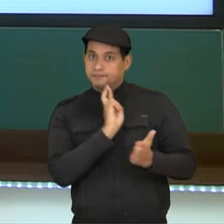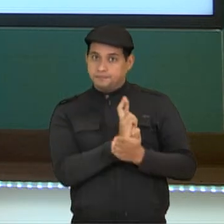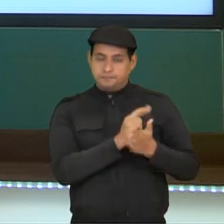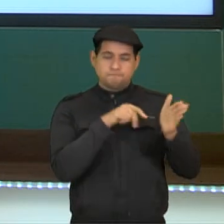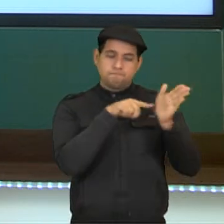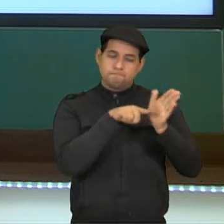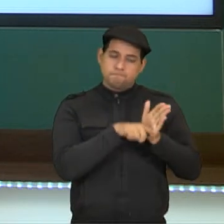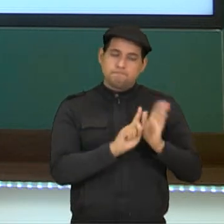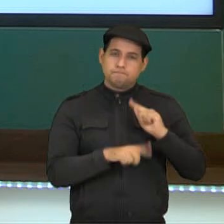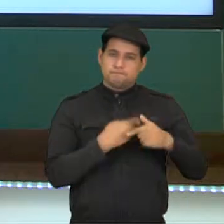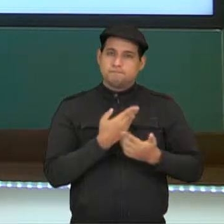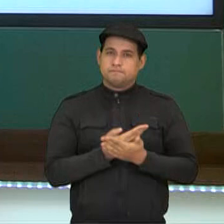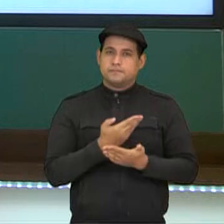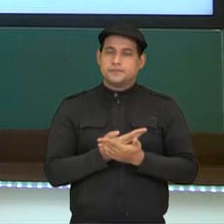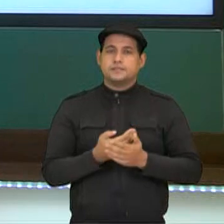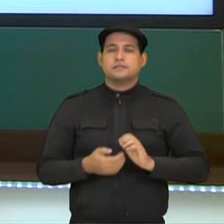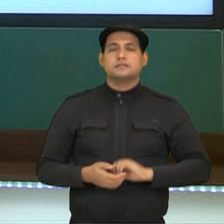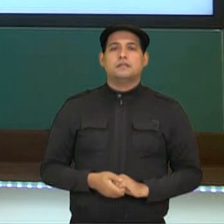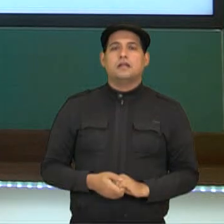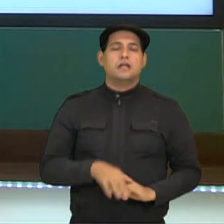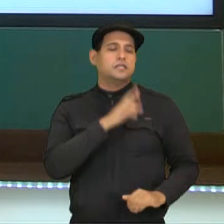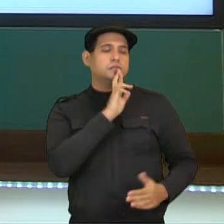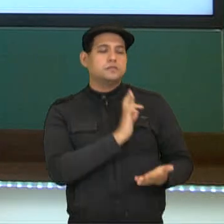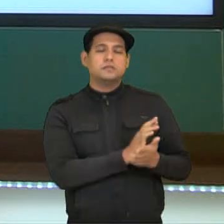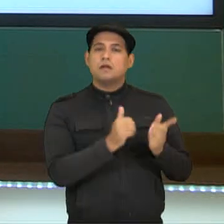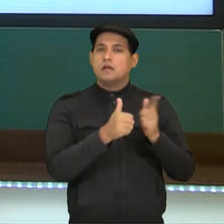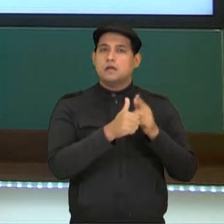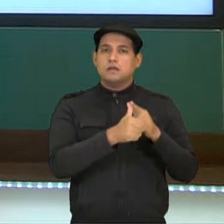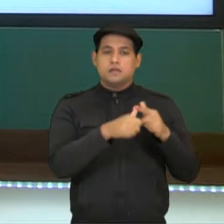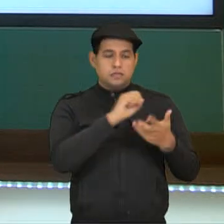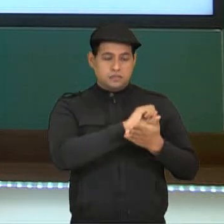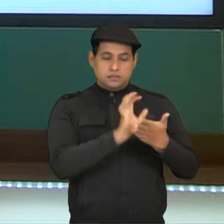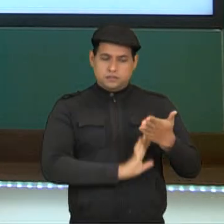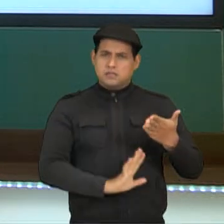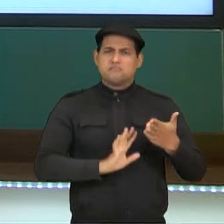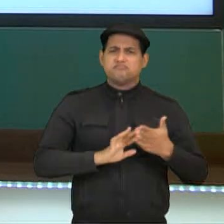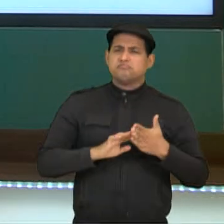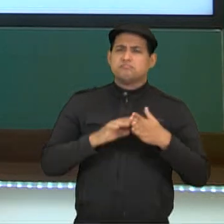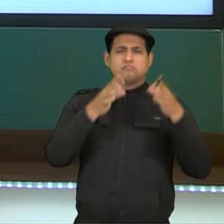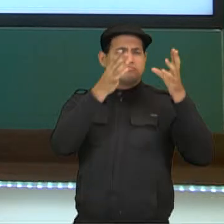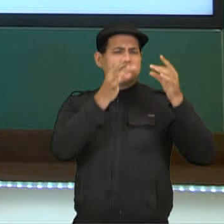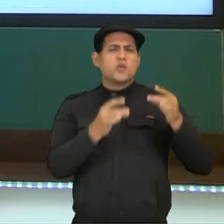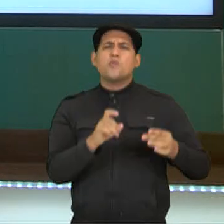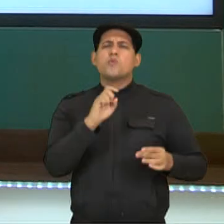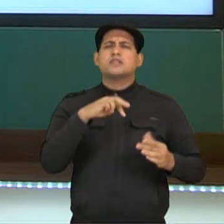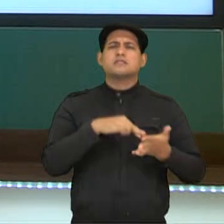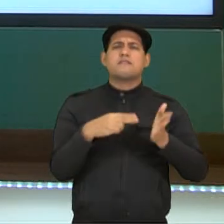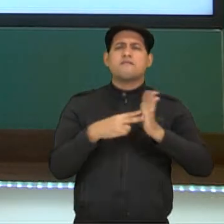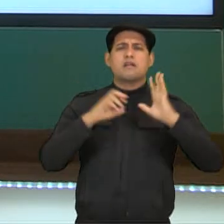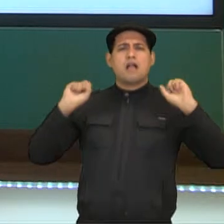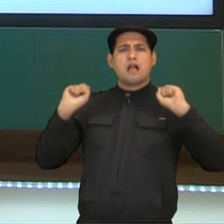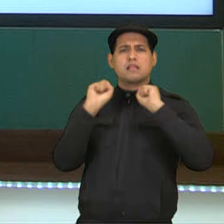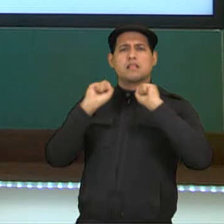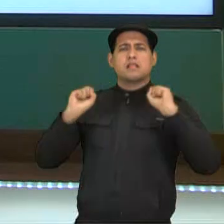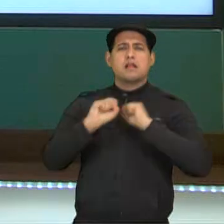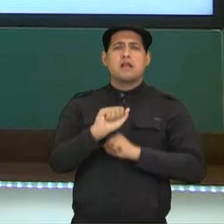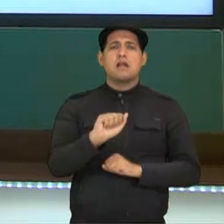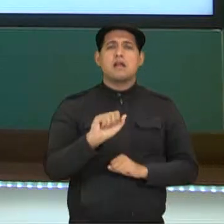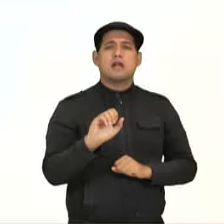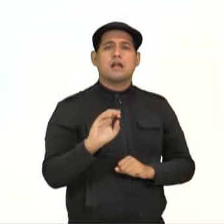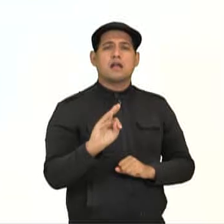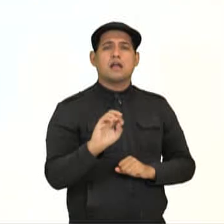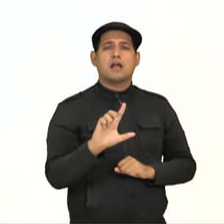no decorrer da nossa aula. Então, respondendo a primeira pergunta, a gente vai definir o que é o atletismo, tá? Então,